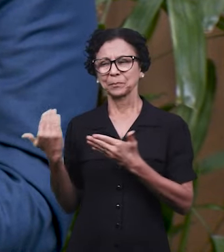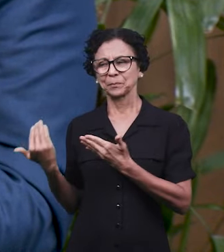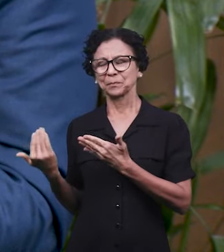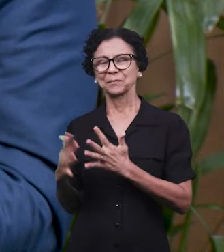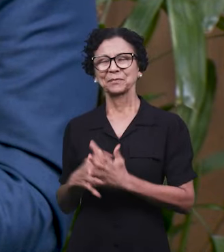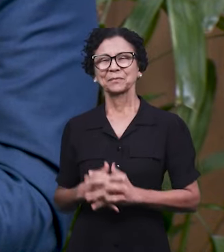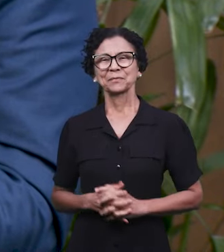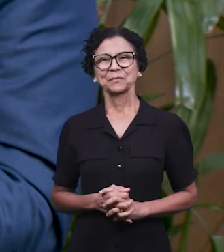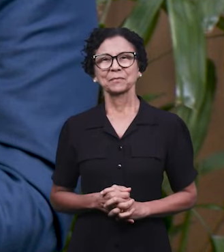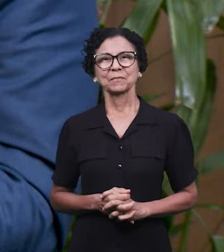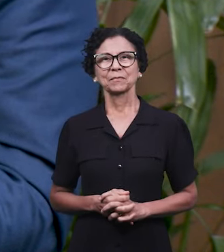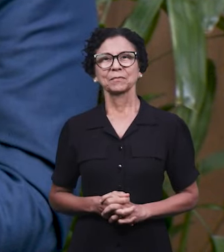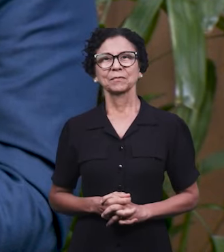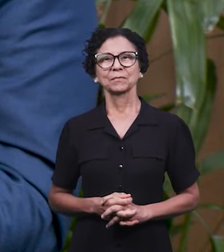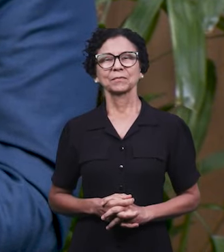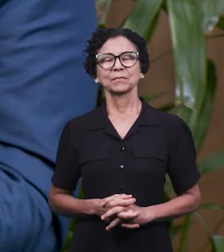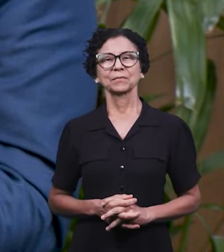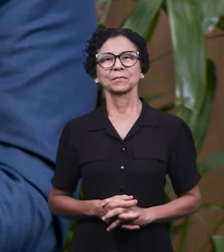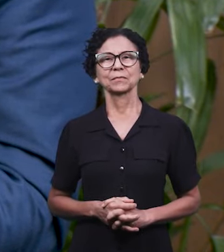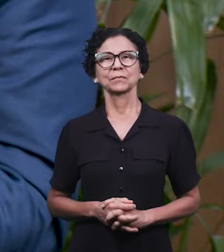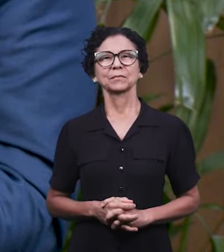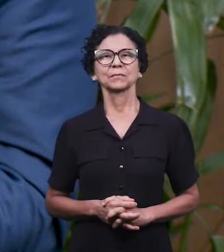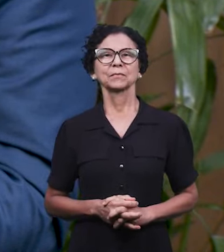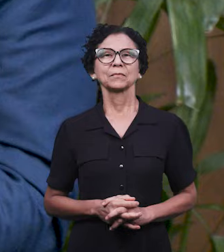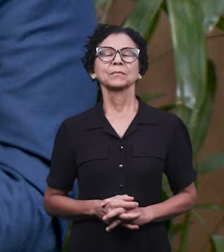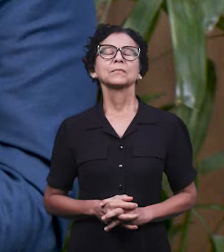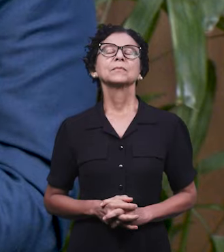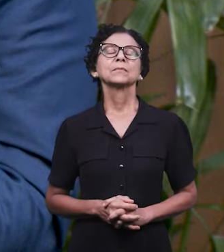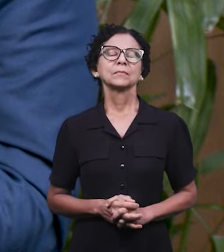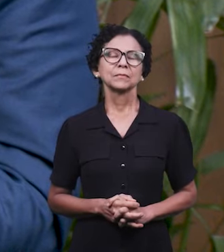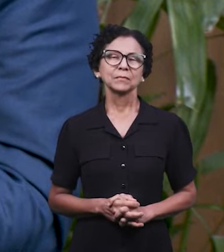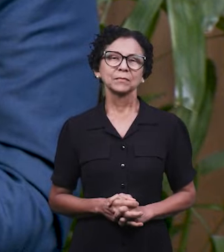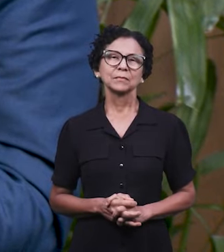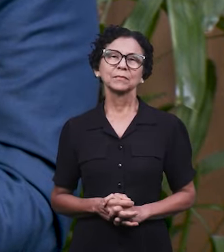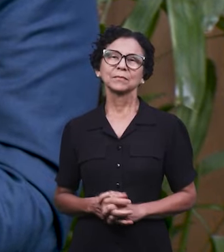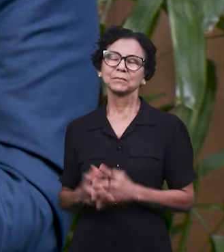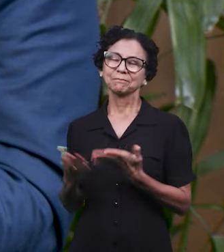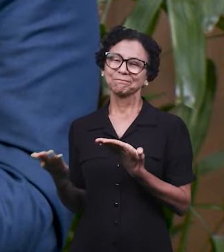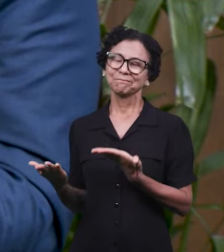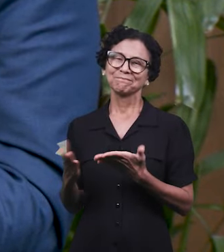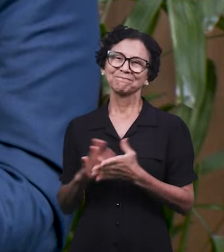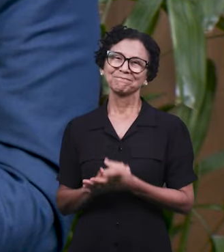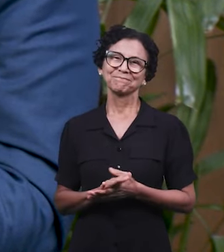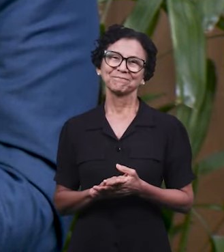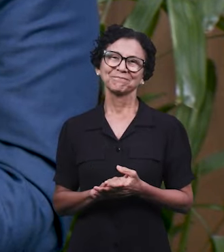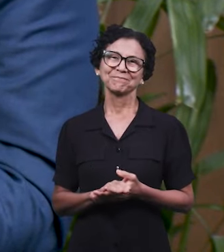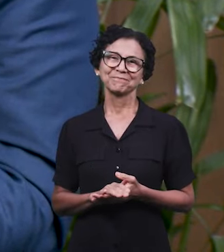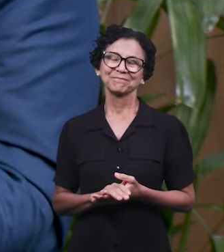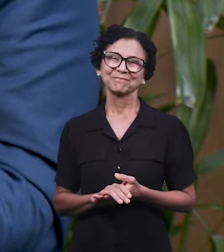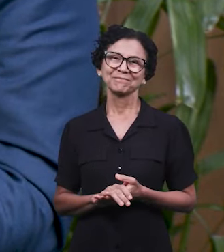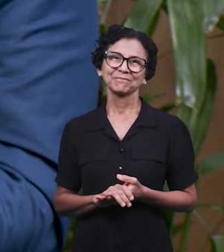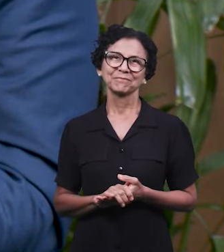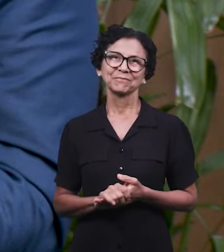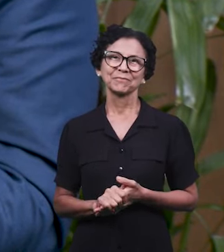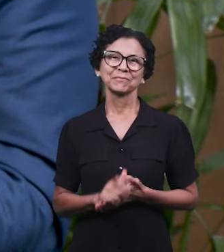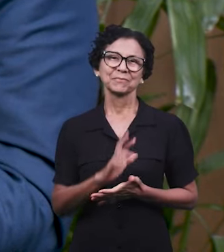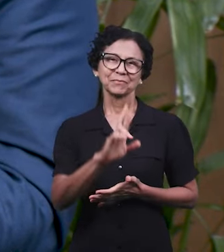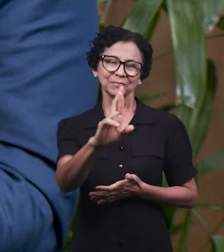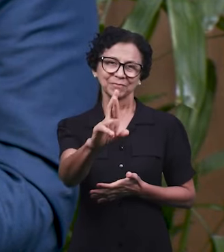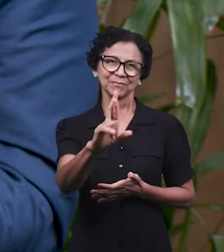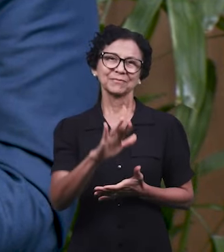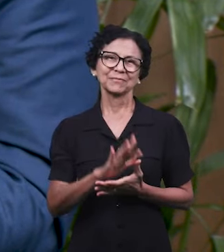e-mail momento do direito @pro pg.br e nós estaremos te respondendo